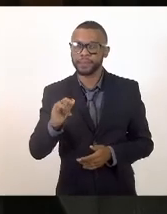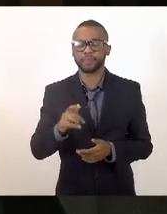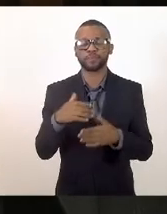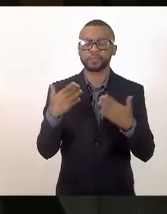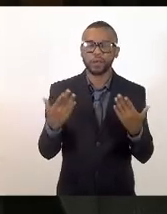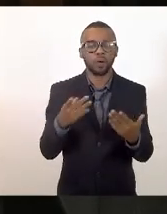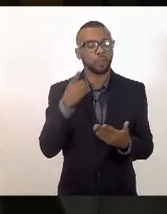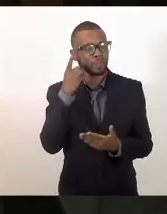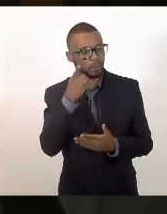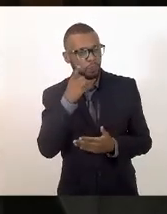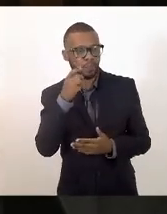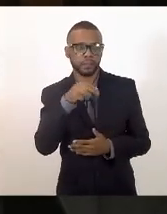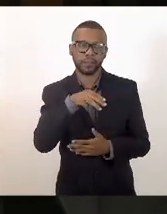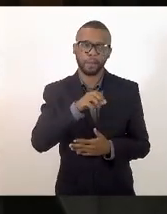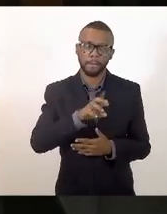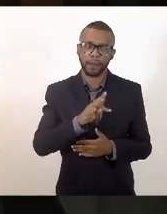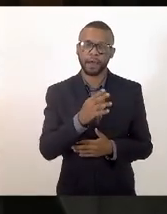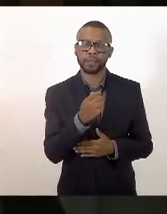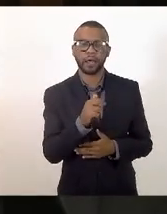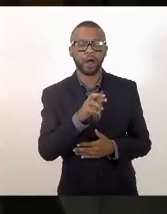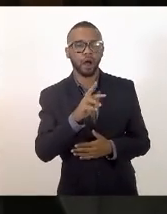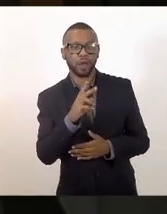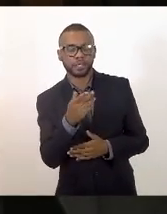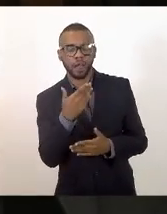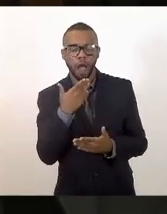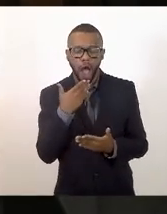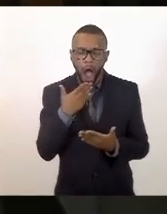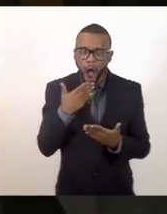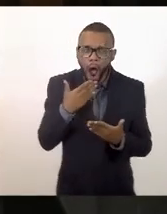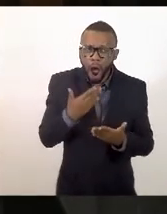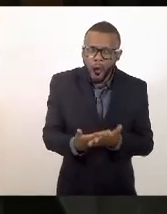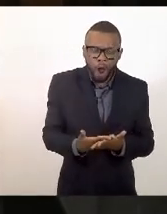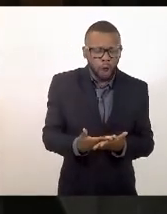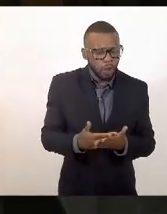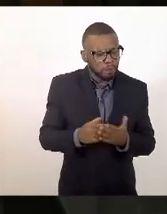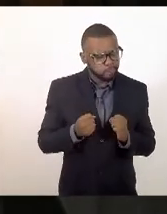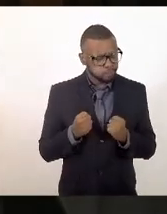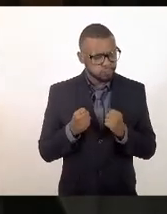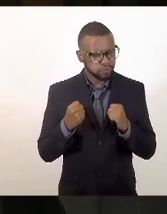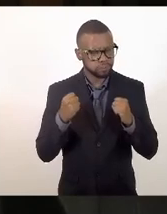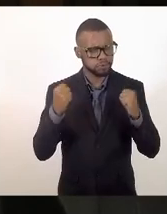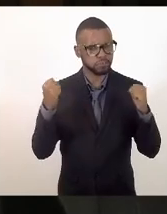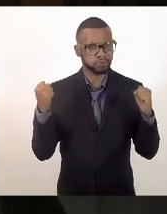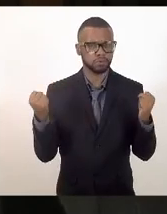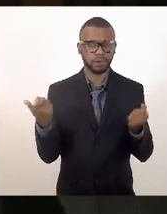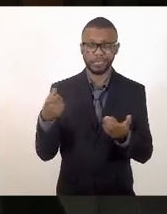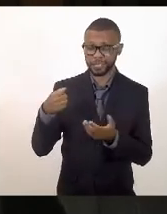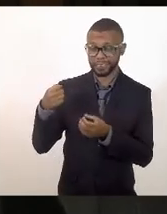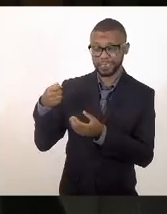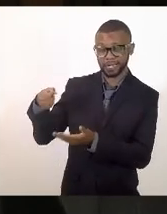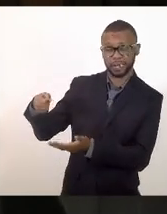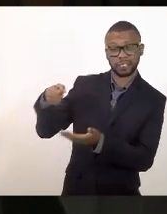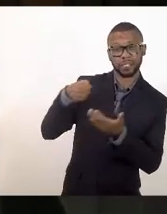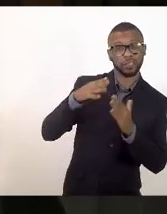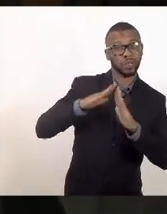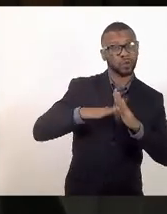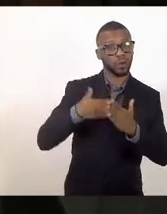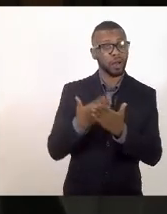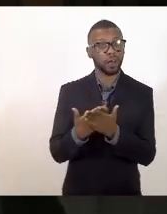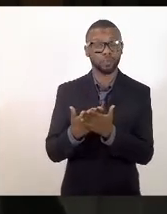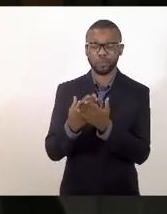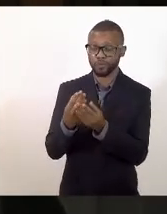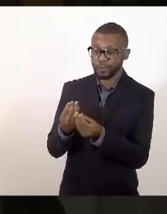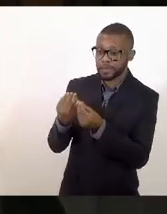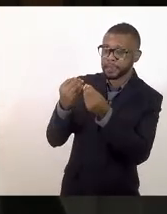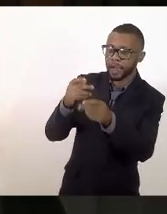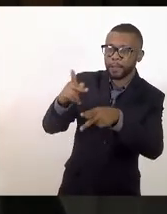Rocha, para meu espanto e perplexidade, esses kits escolares não foram entregues à